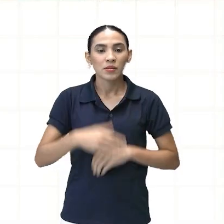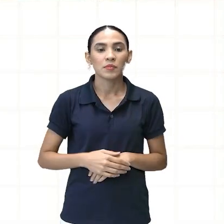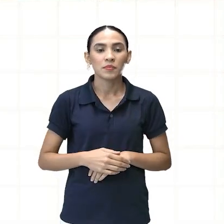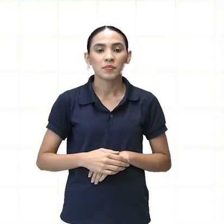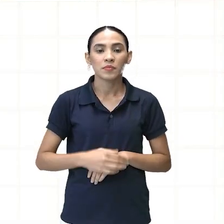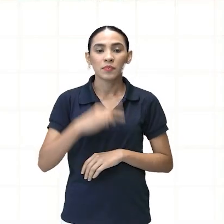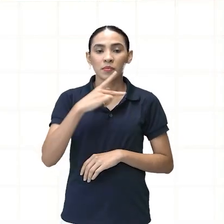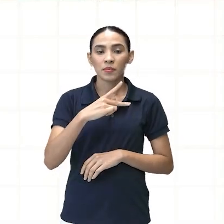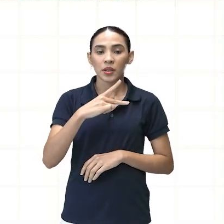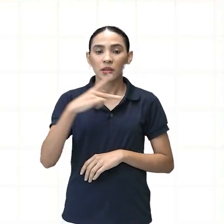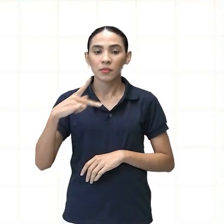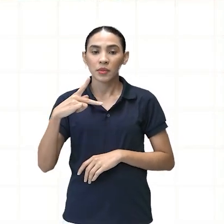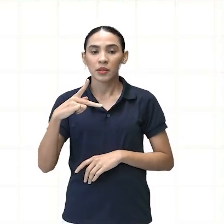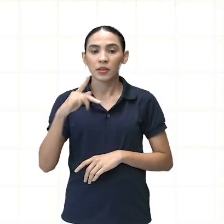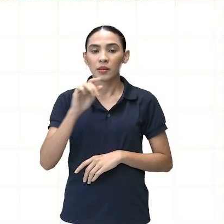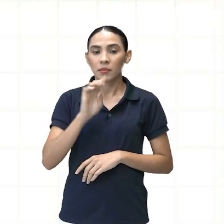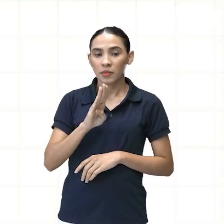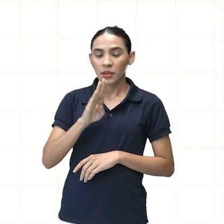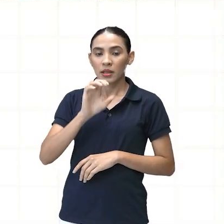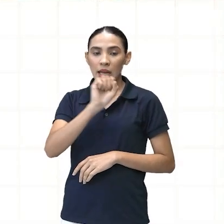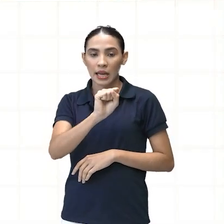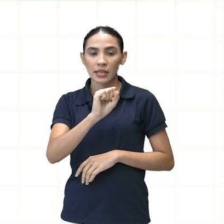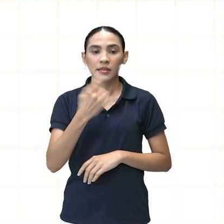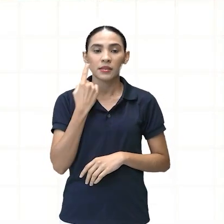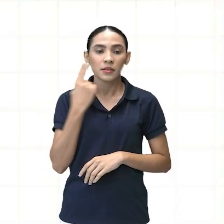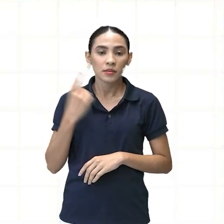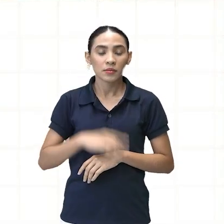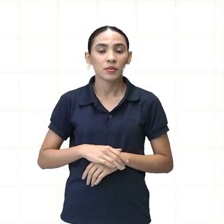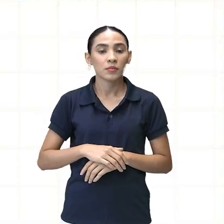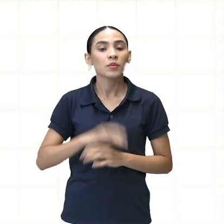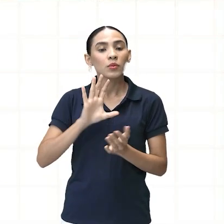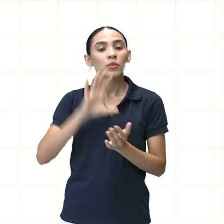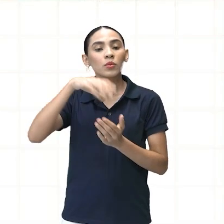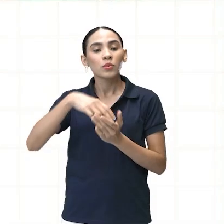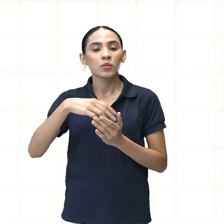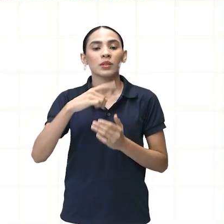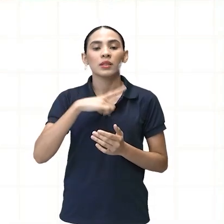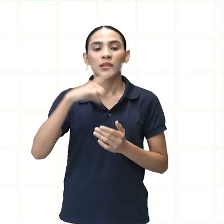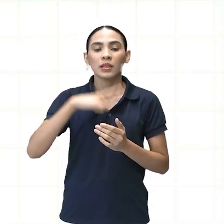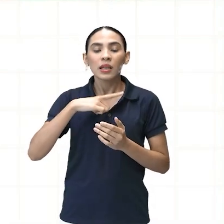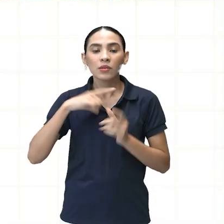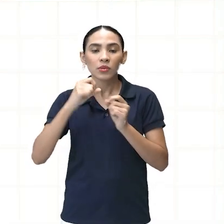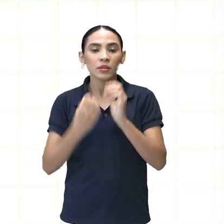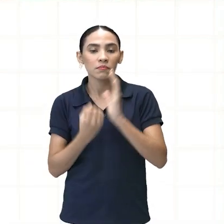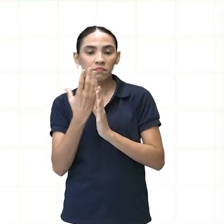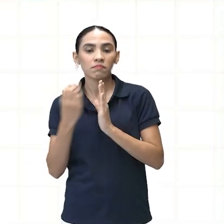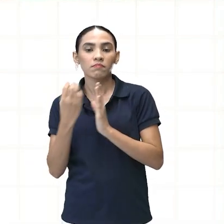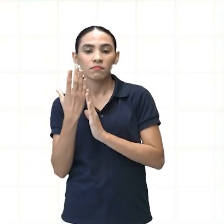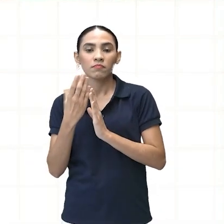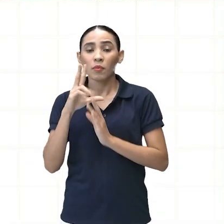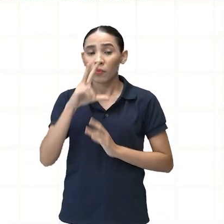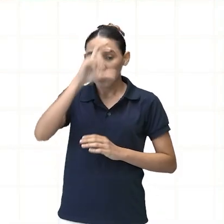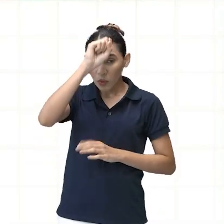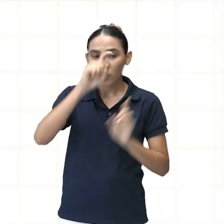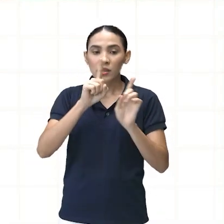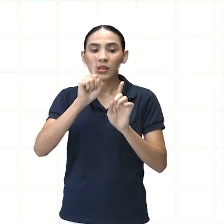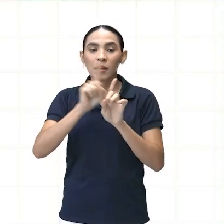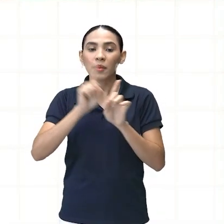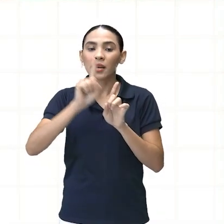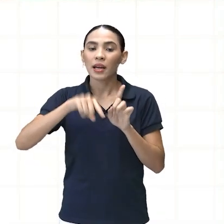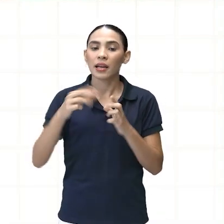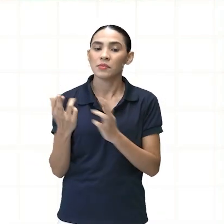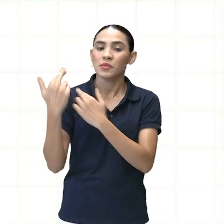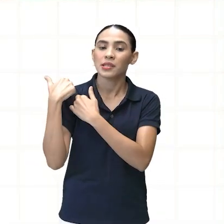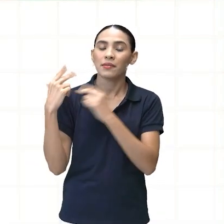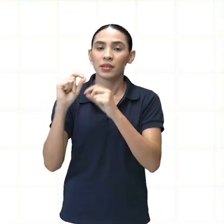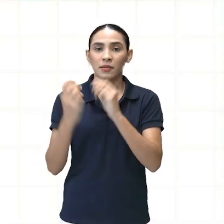chamados PPBS. O polo conta ali com cadeia produtiva adensada e é responsável